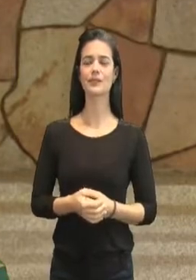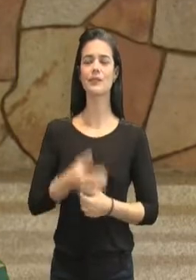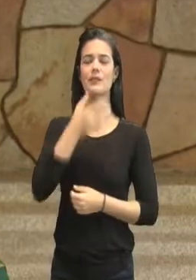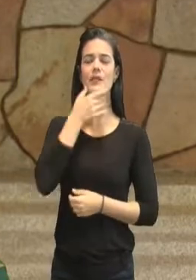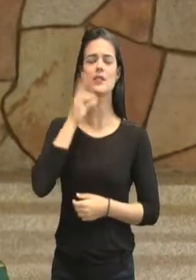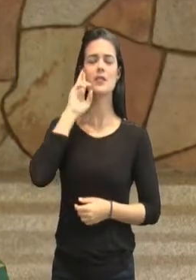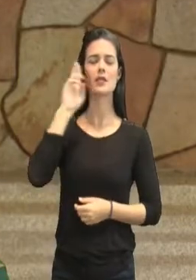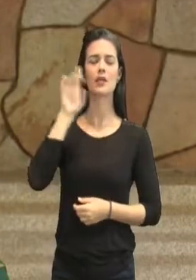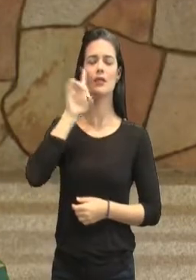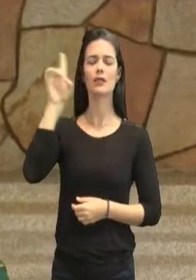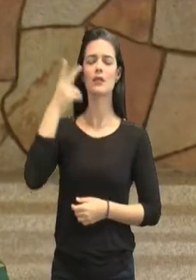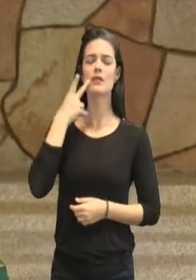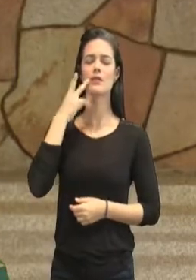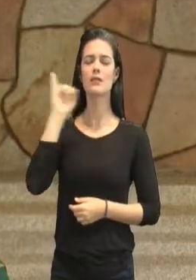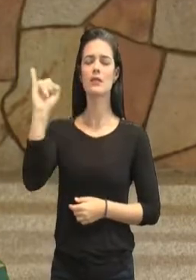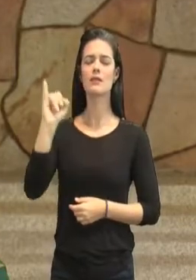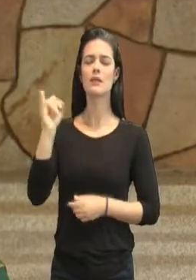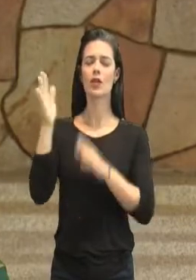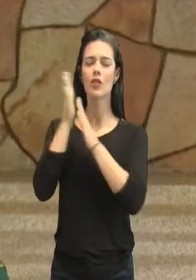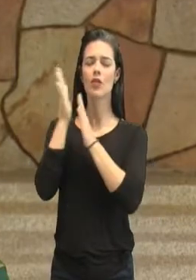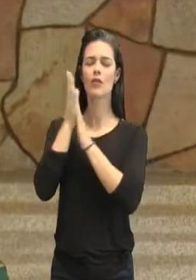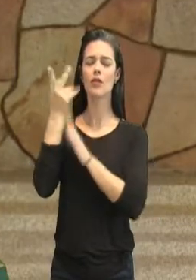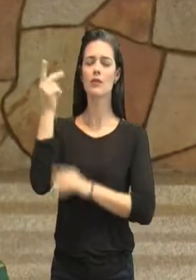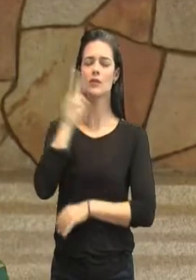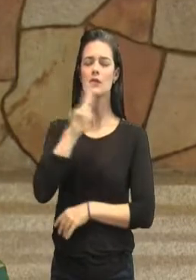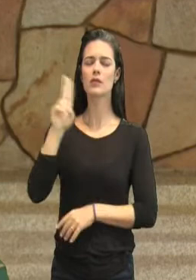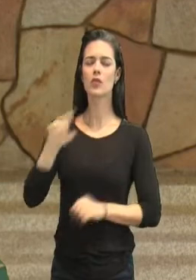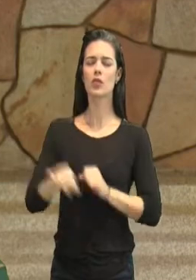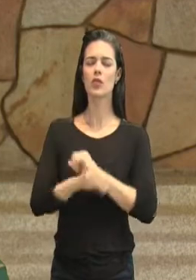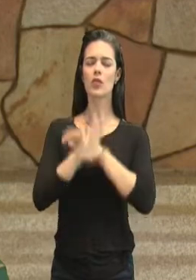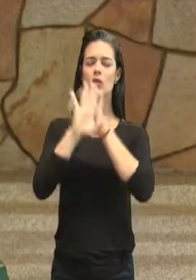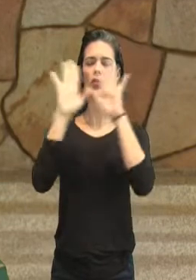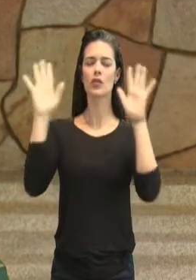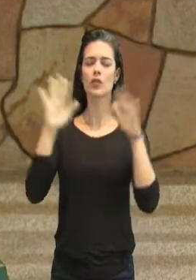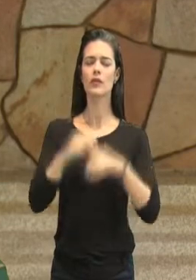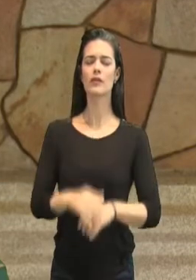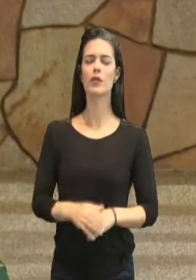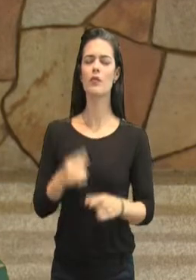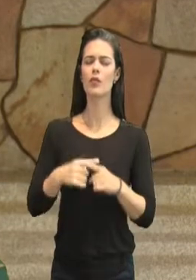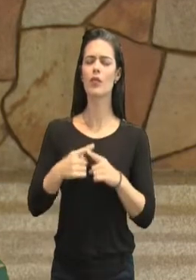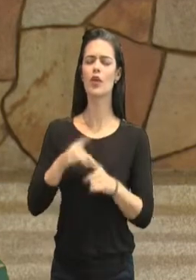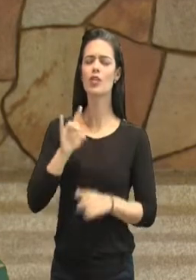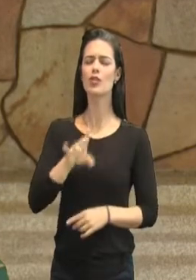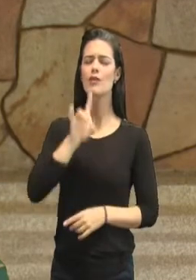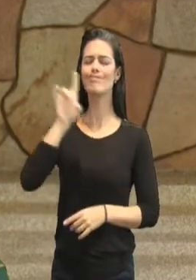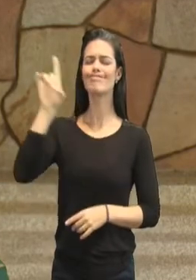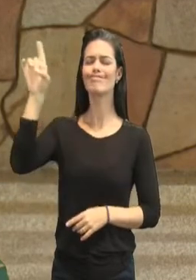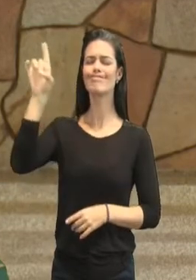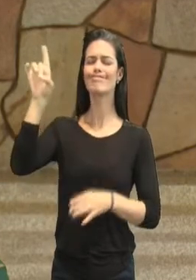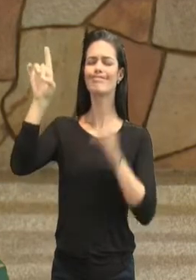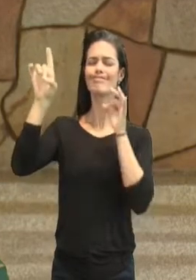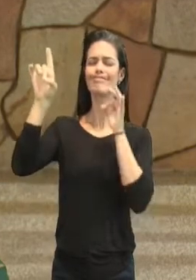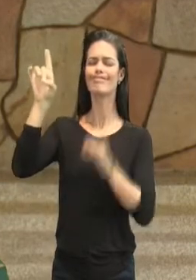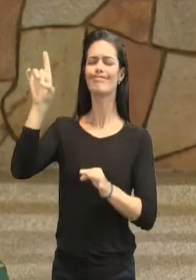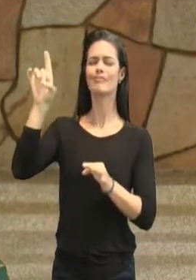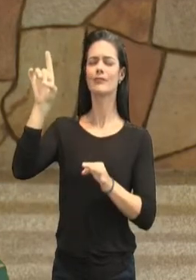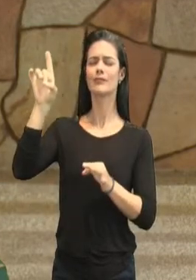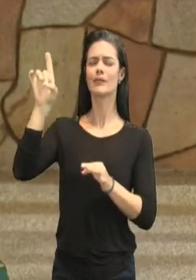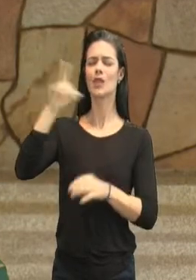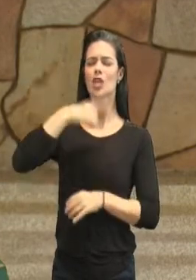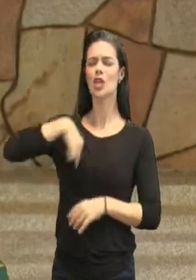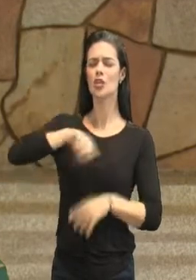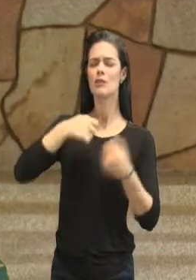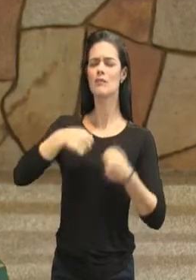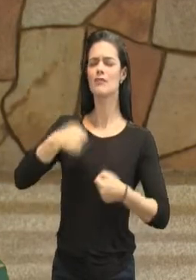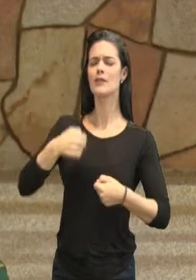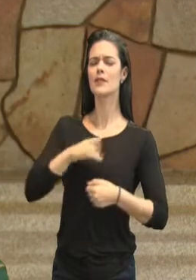Senhor nosso Deus, nós te louvamos, te engrandecemos, te glorificamos, pois só tu és Deus e sem ti não somos absolutamente